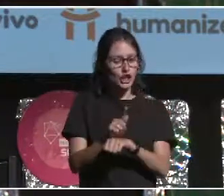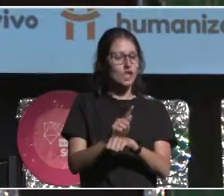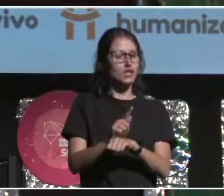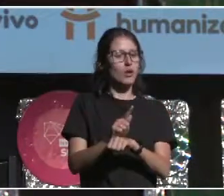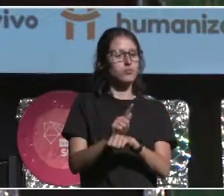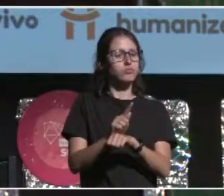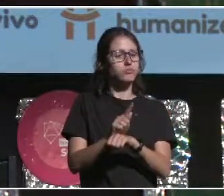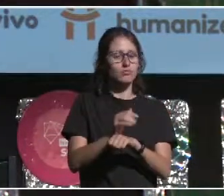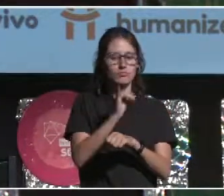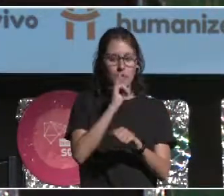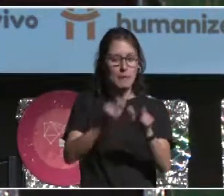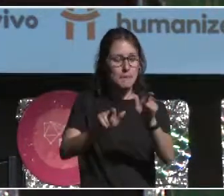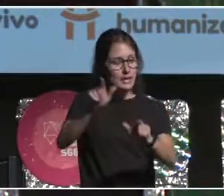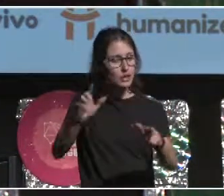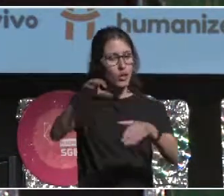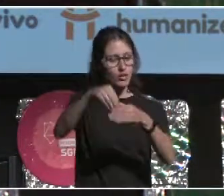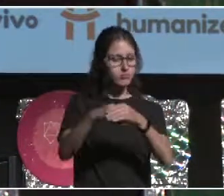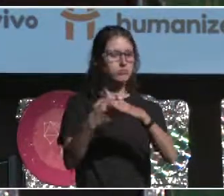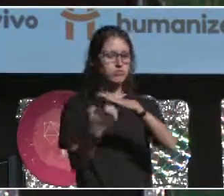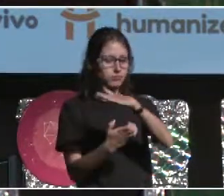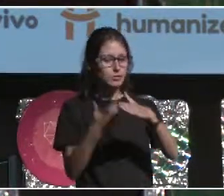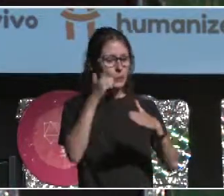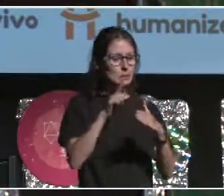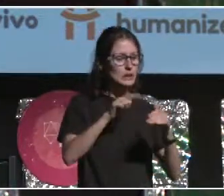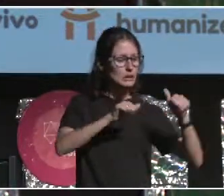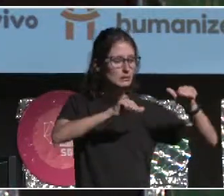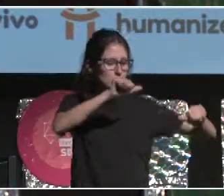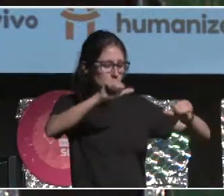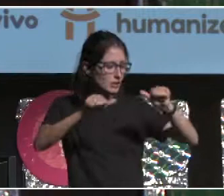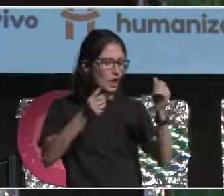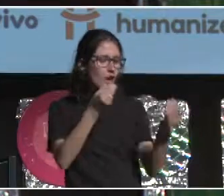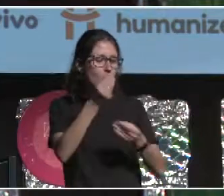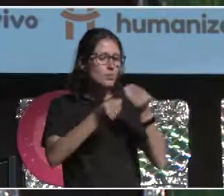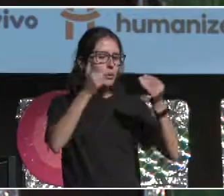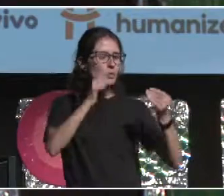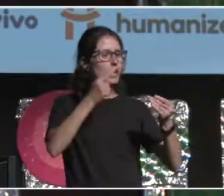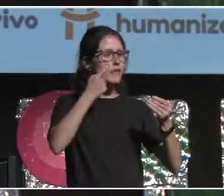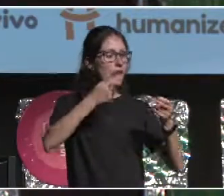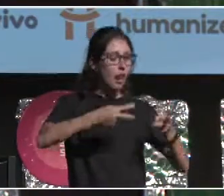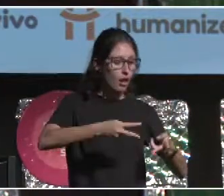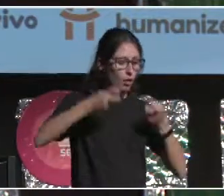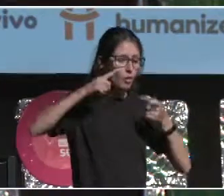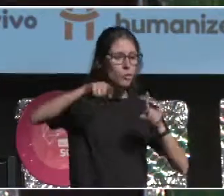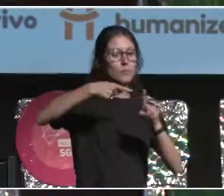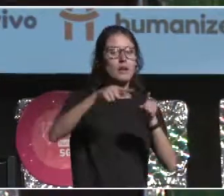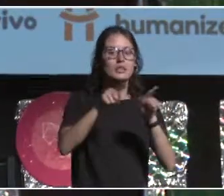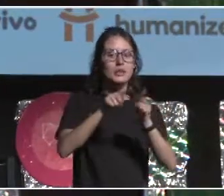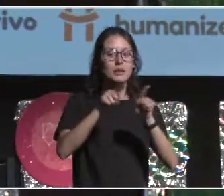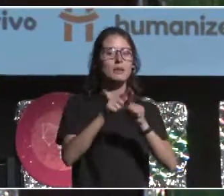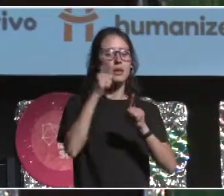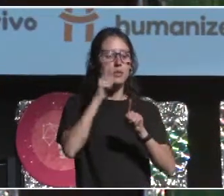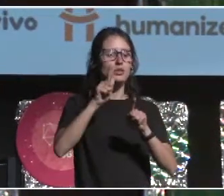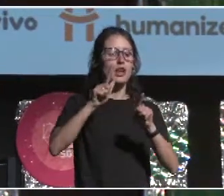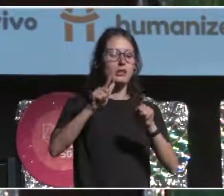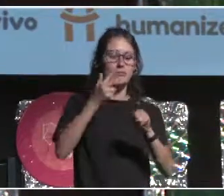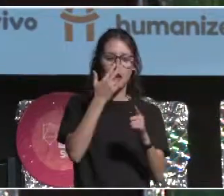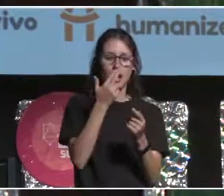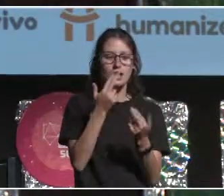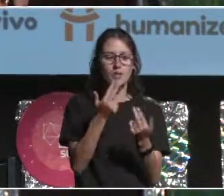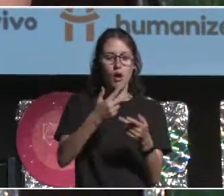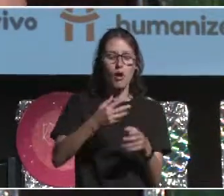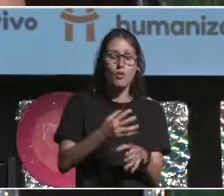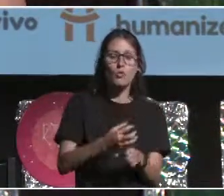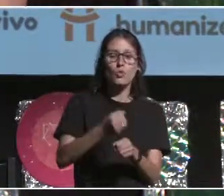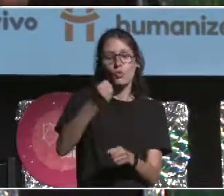que todas as empresas possam medir o seu impacto com o mesmo rigor que medem o seu lucro. Então, hoje, a avaliação de impacto B, que é a